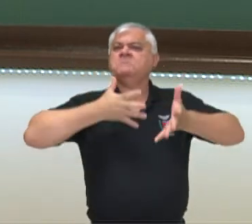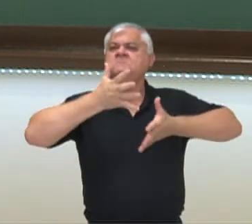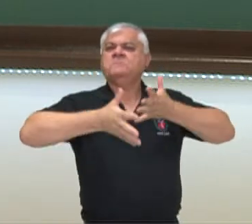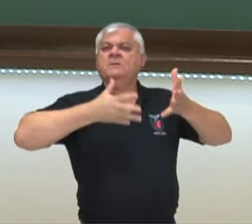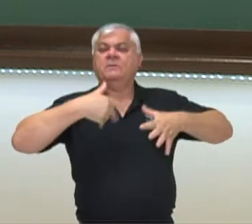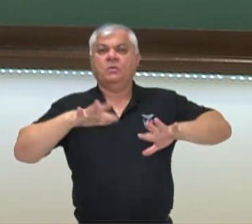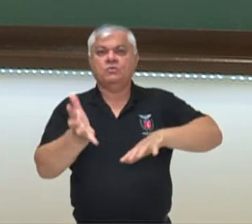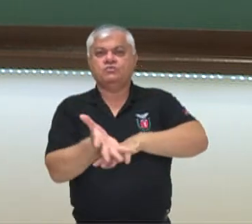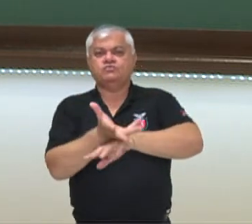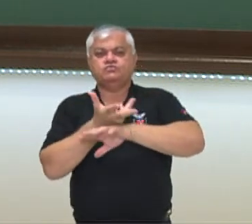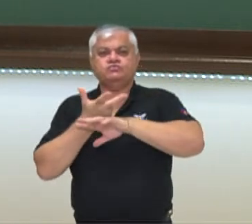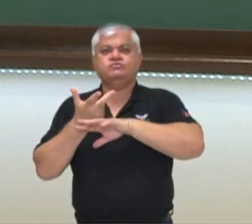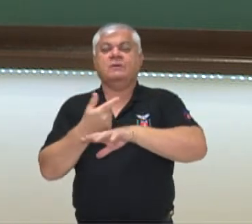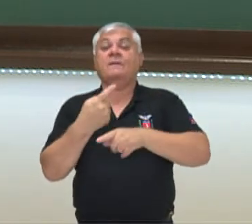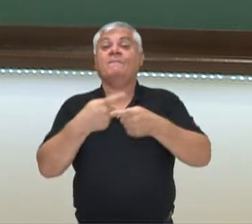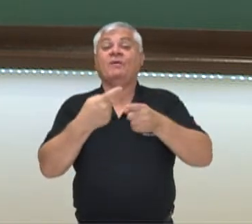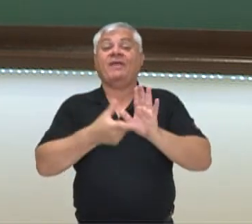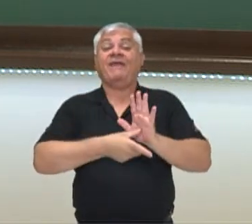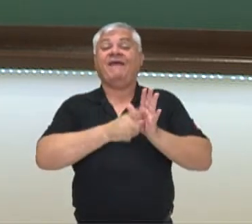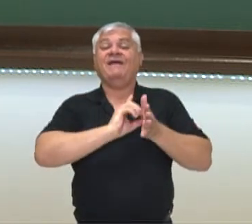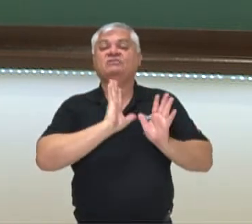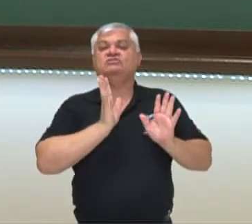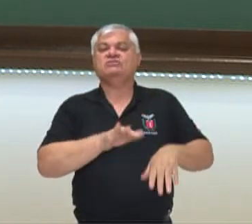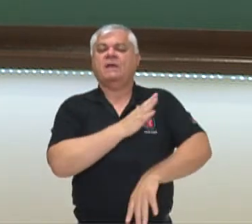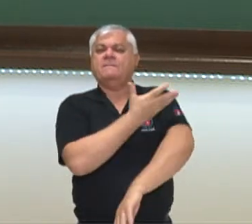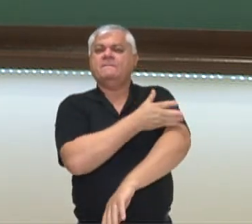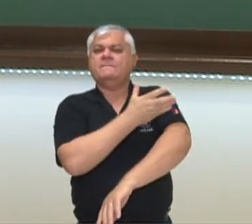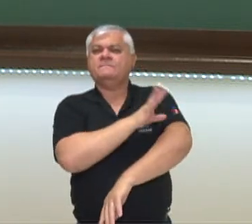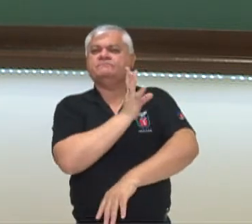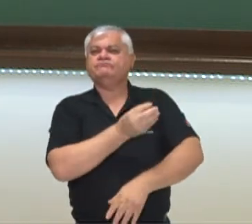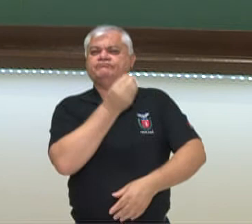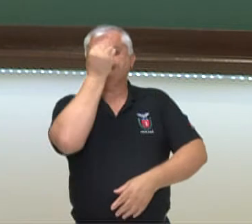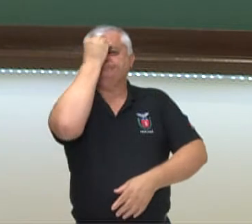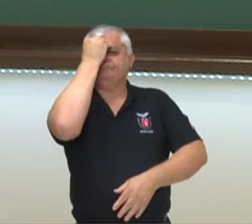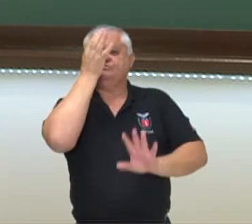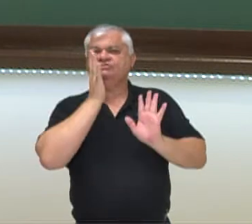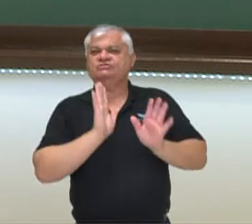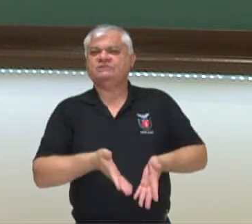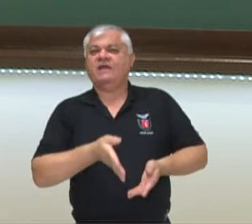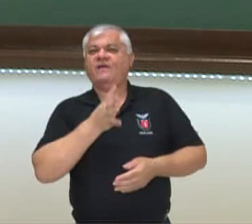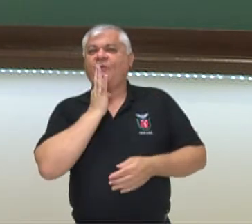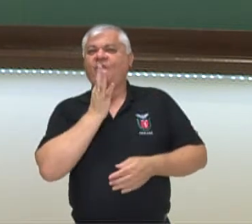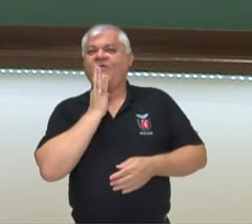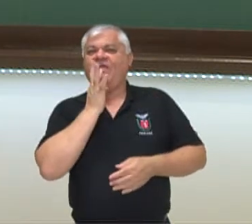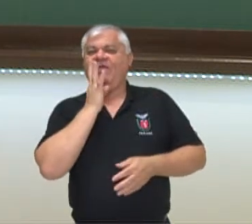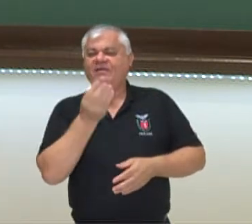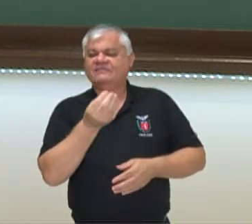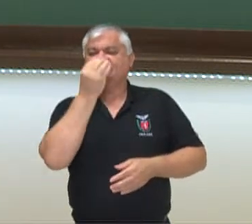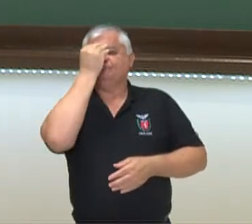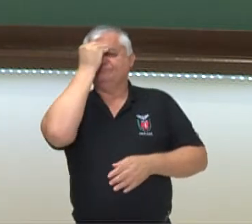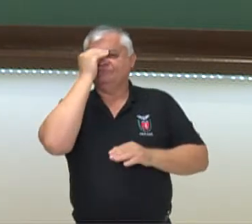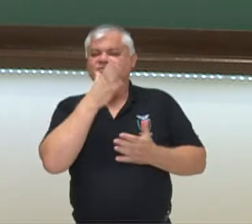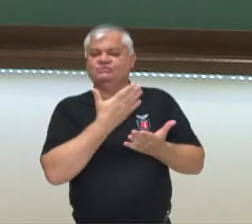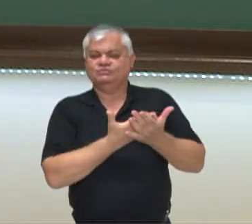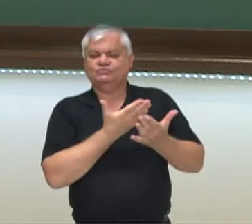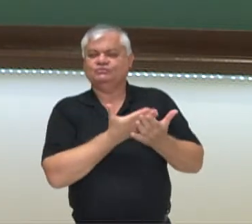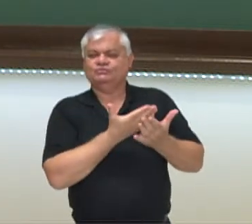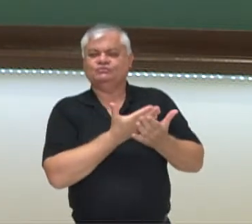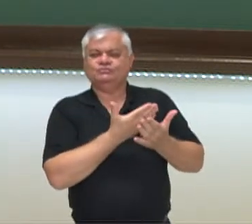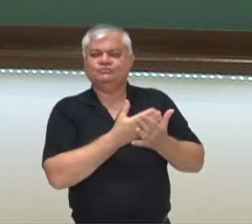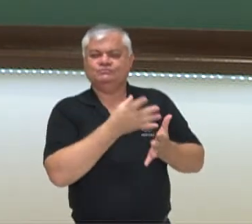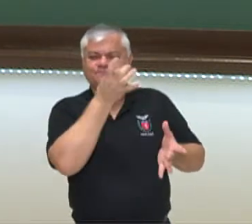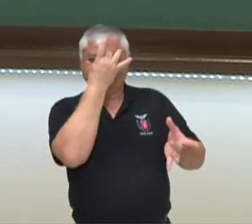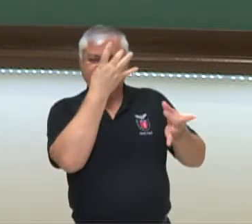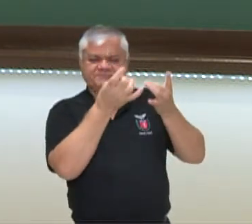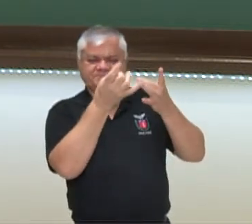nosso assunto, né? A gente vai então poder preparar o nosso discurso com antecedência, estudar o nosso discurso, estudar a nossa